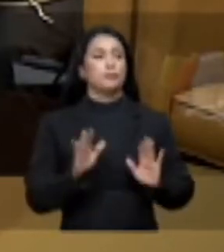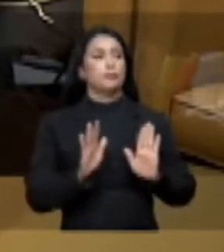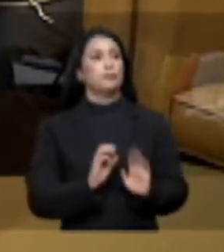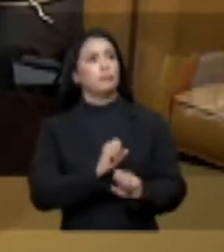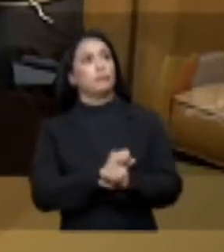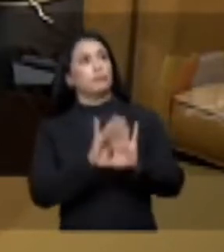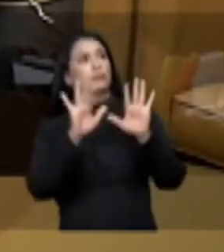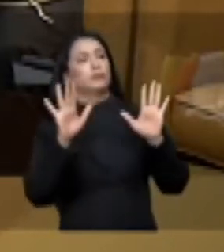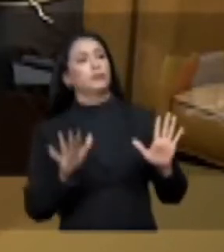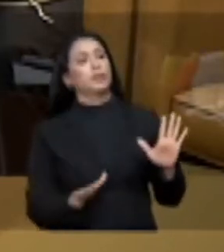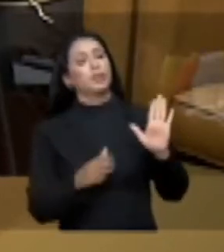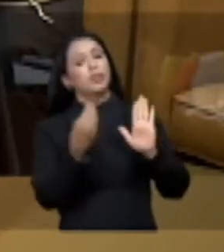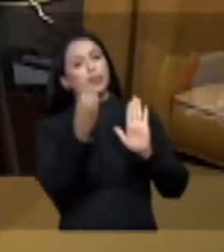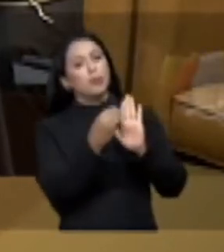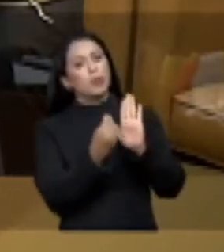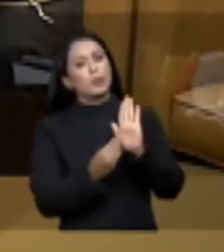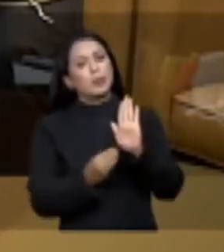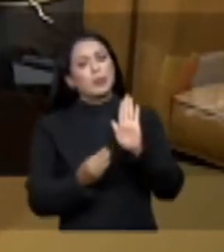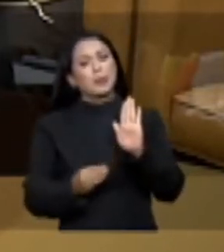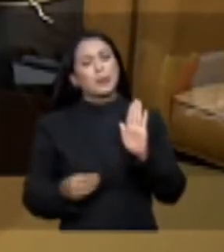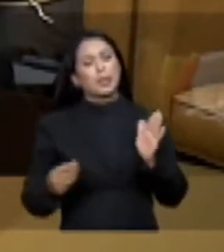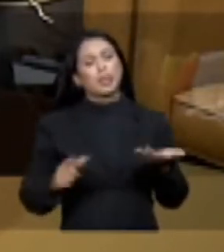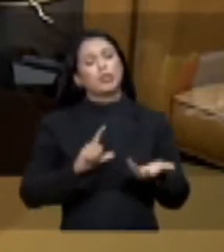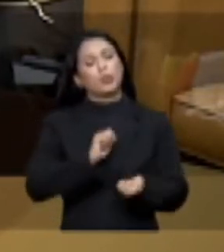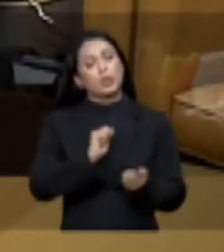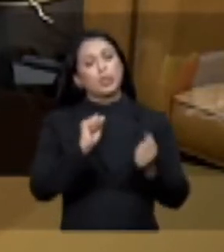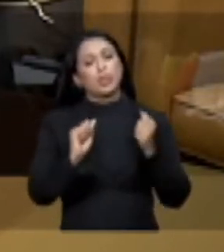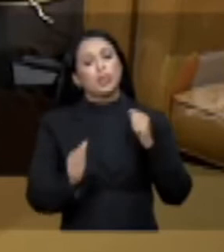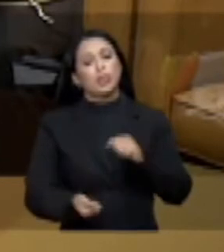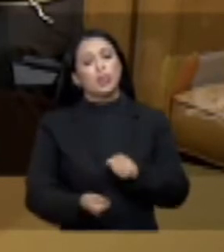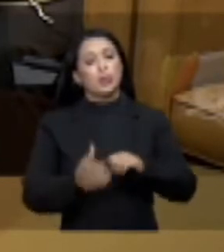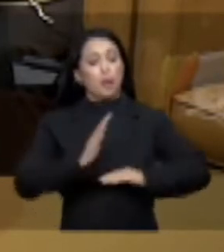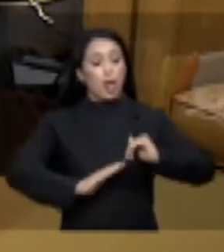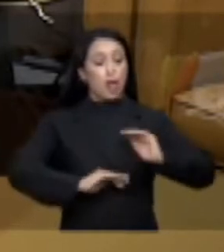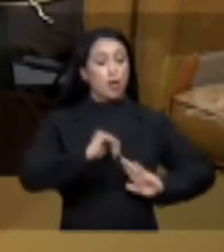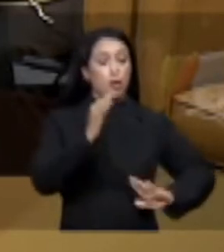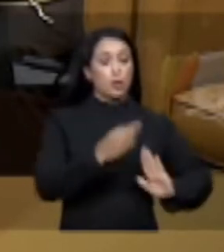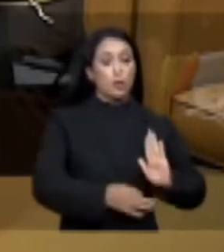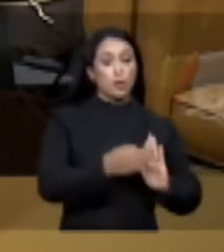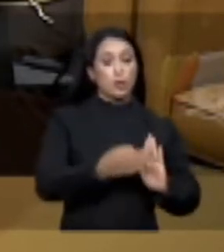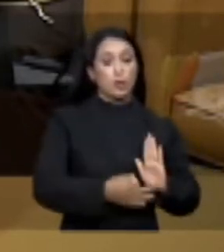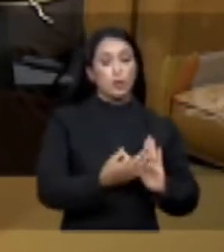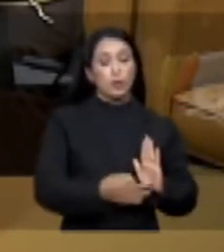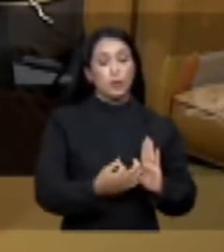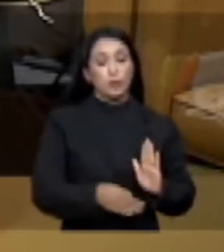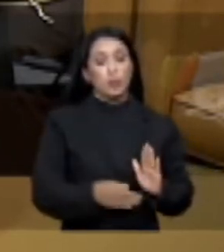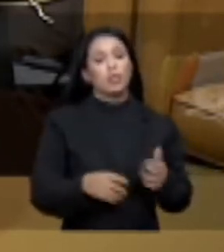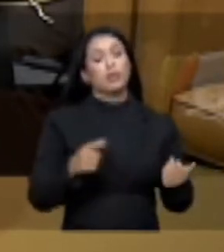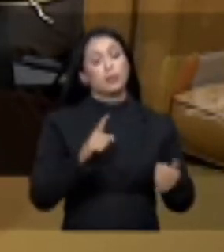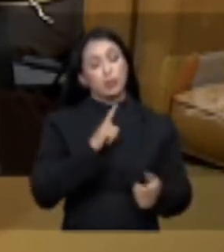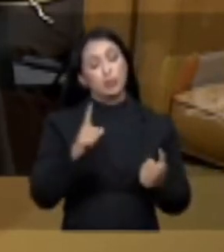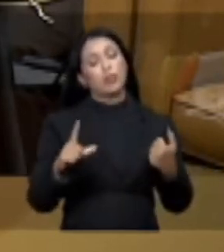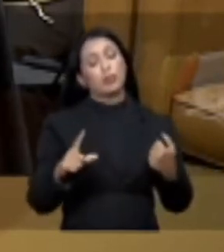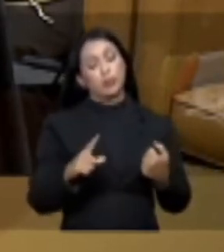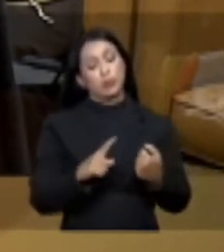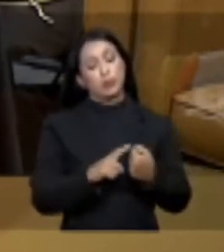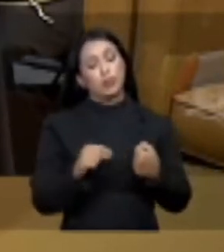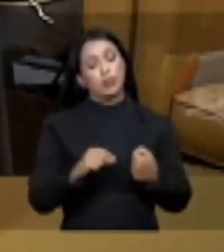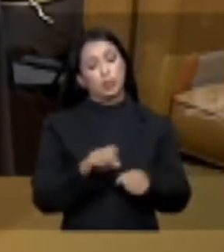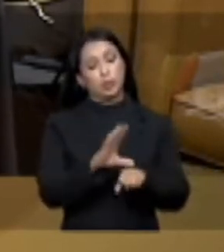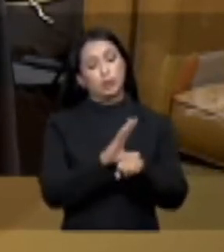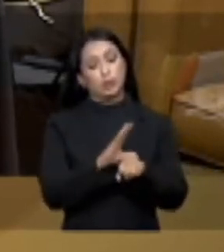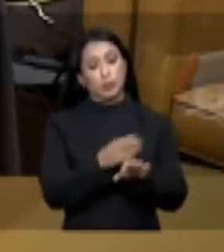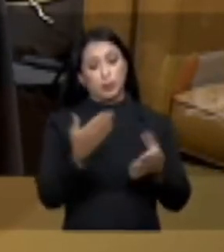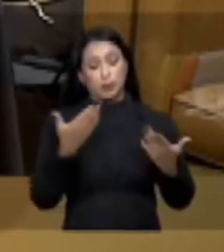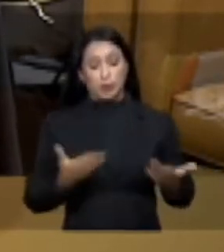prestação regionalizada, que em tudo se adequa à divisão de competências do citado artigo 241 da Constituição